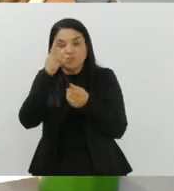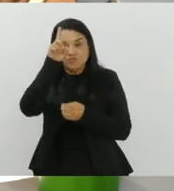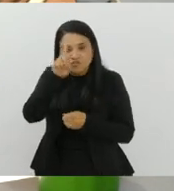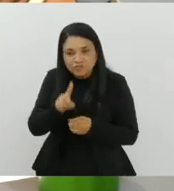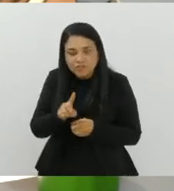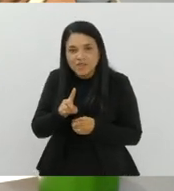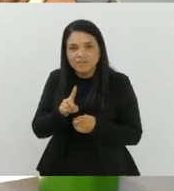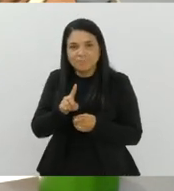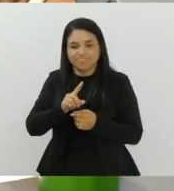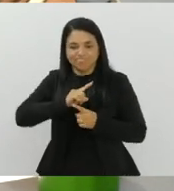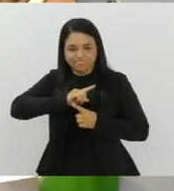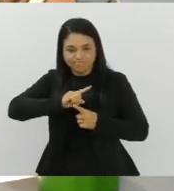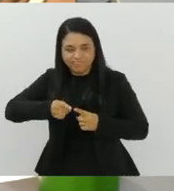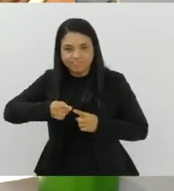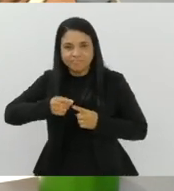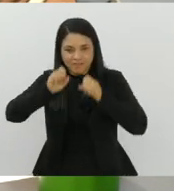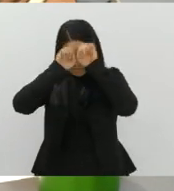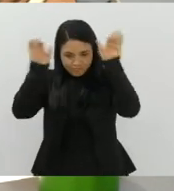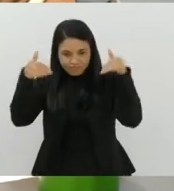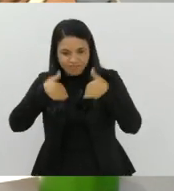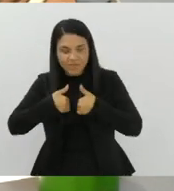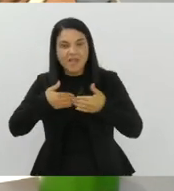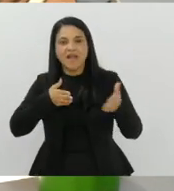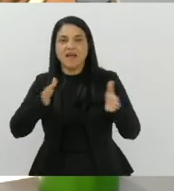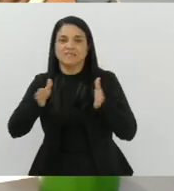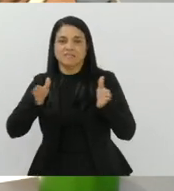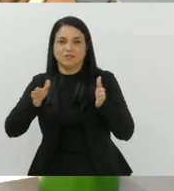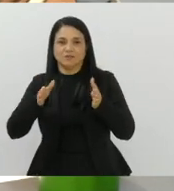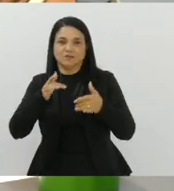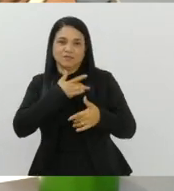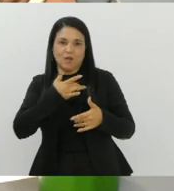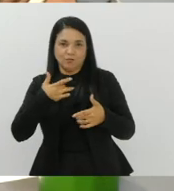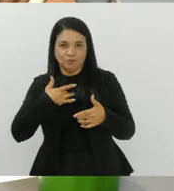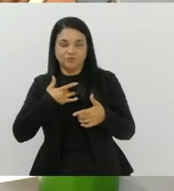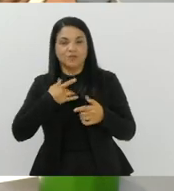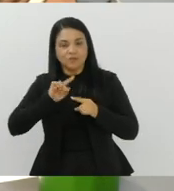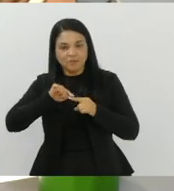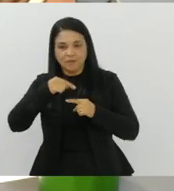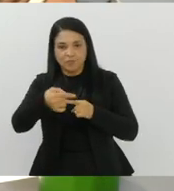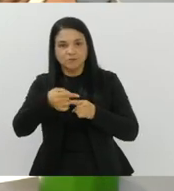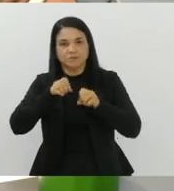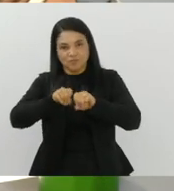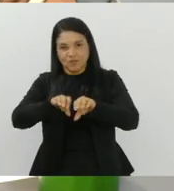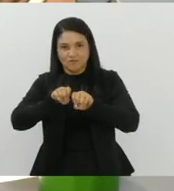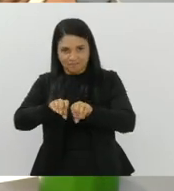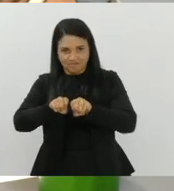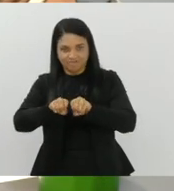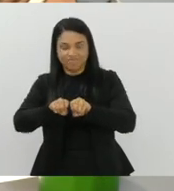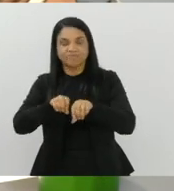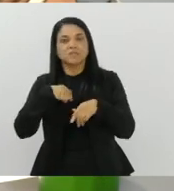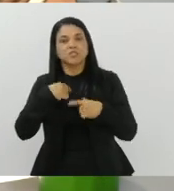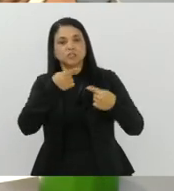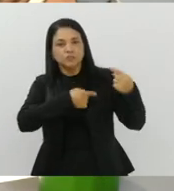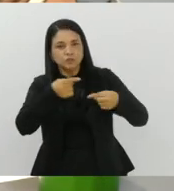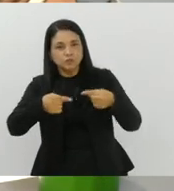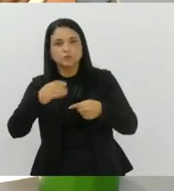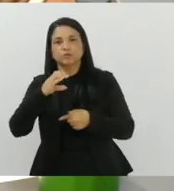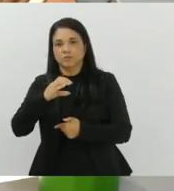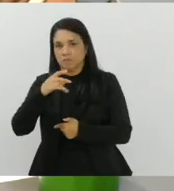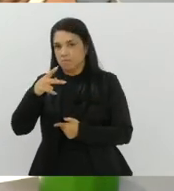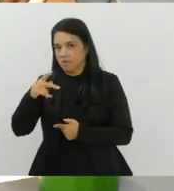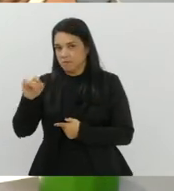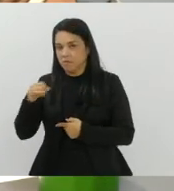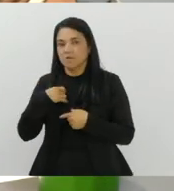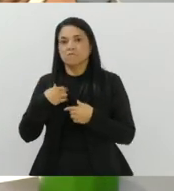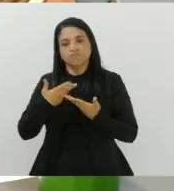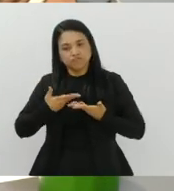autismo é o acesso à saúde e depois à educação. Então, é importante, assim, a gente está discutindo isso aqui na CPI. Agradeço o convite